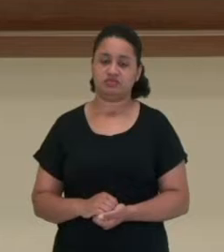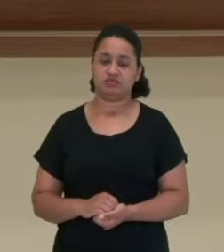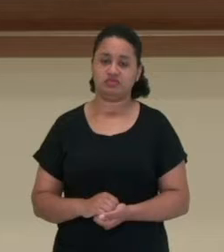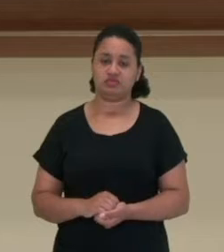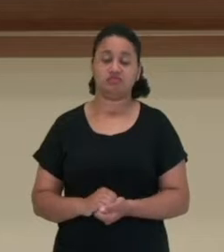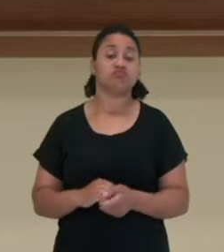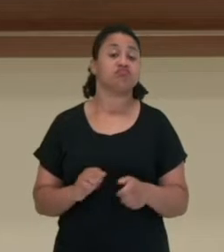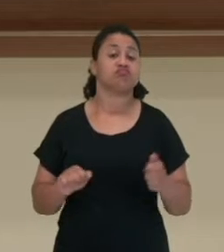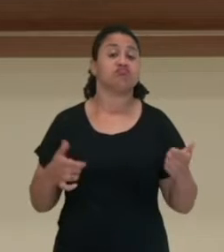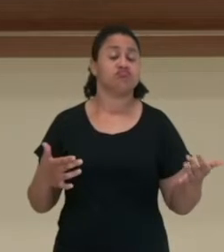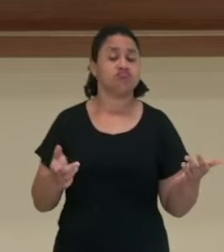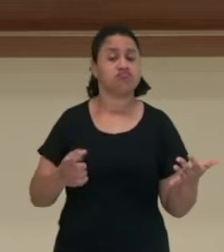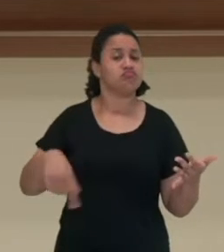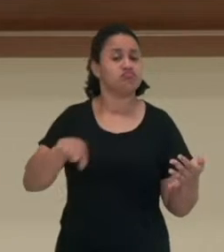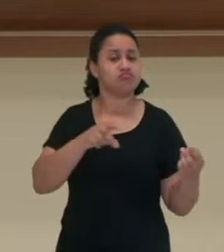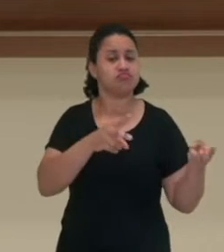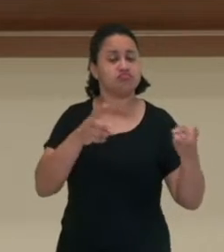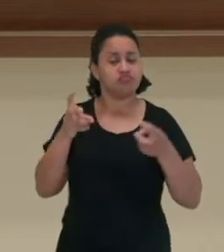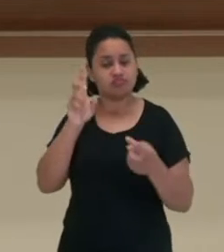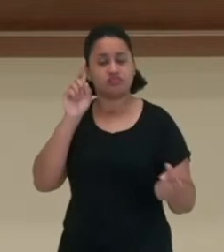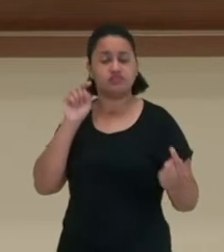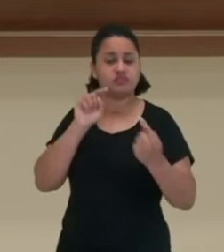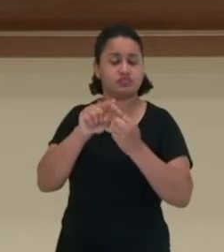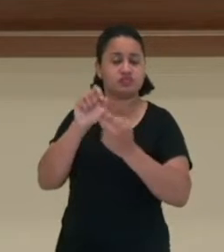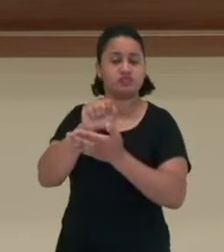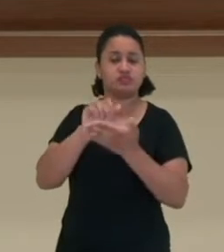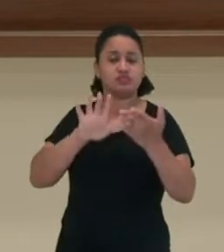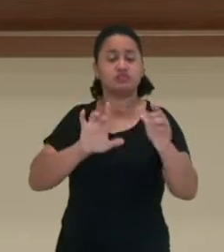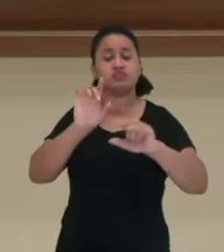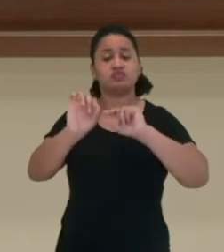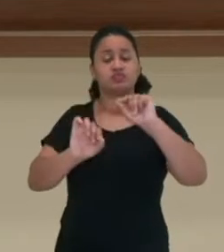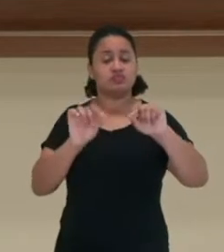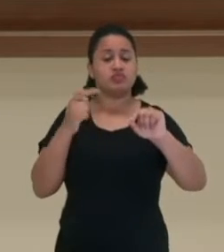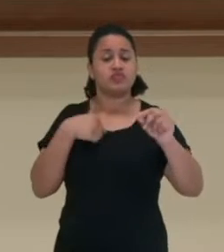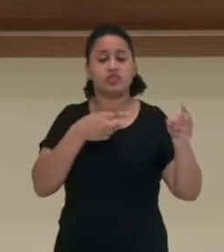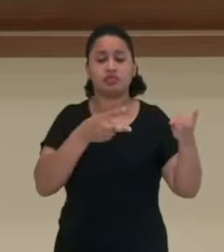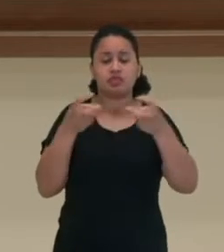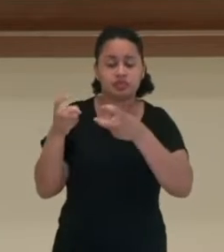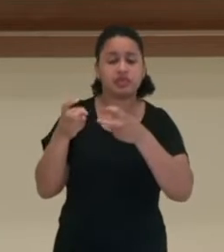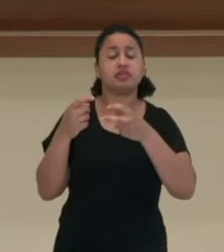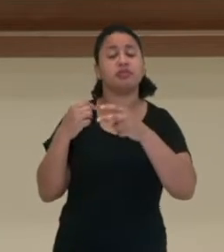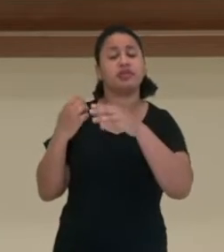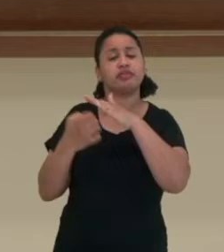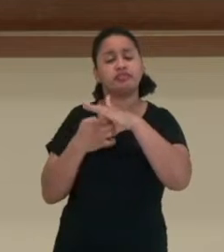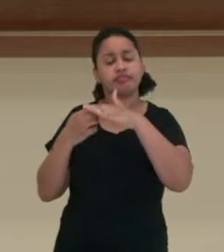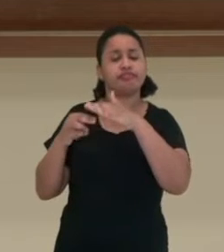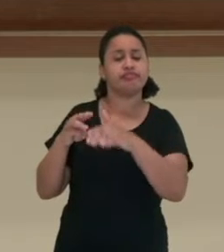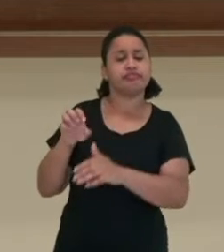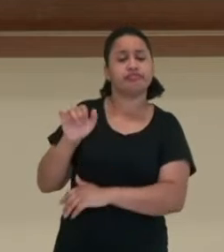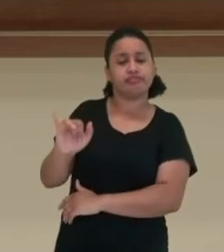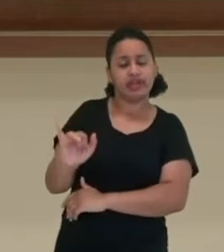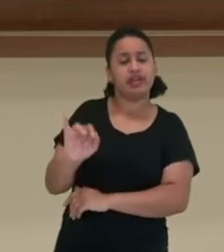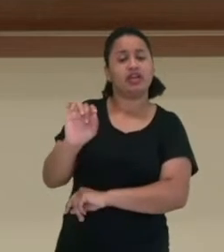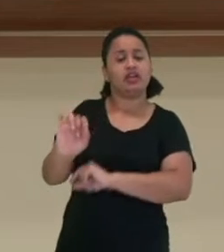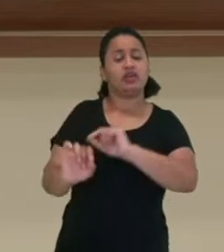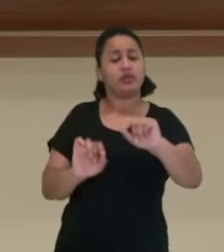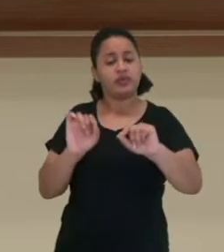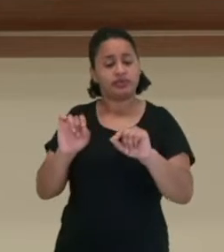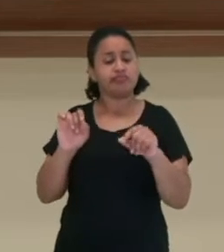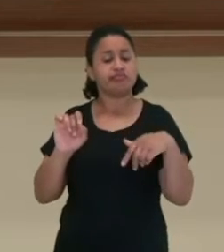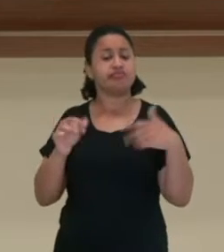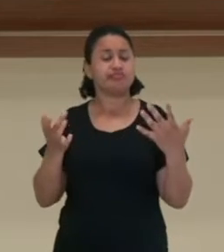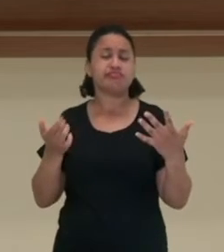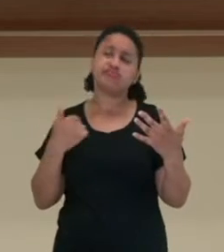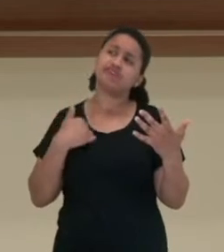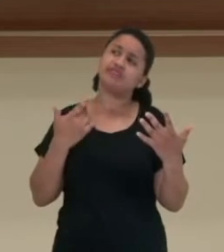Então, galera, vocês viram, o objetivo desse exercício é para ver, porque às vezes o microempreendedor, o pequeno empreendedor diz assim,